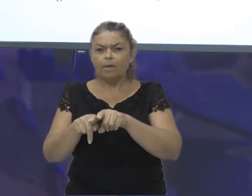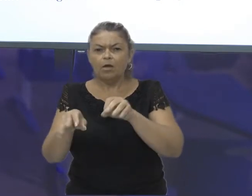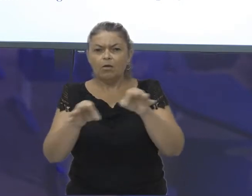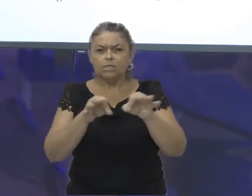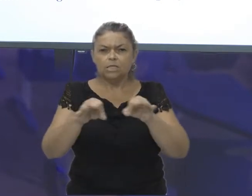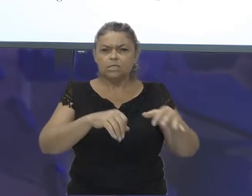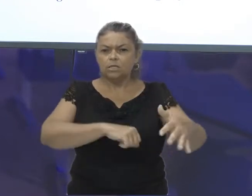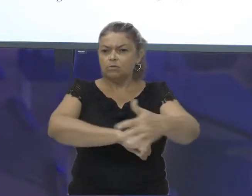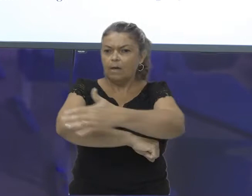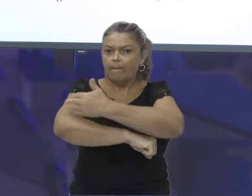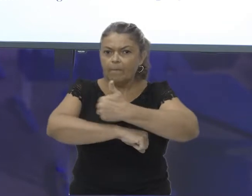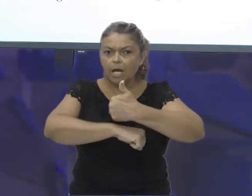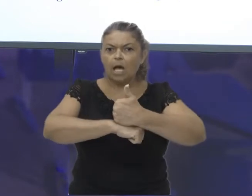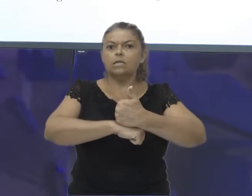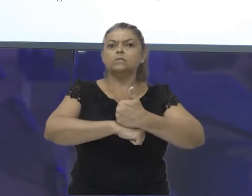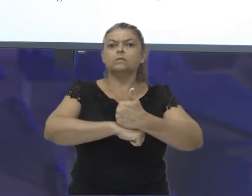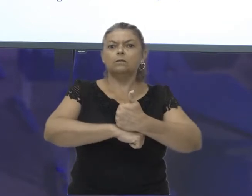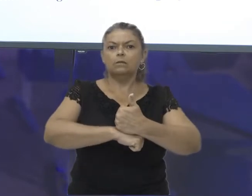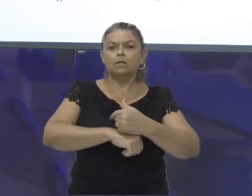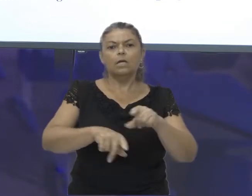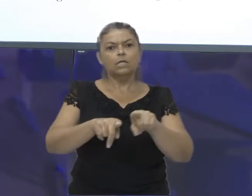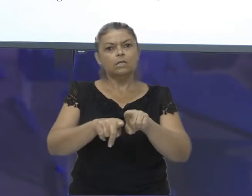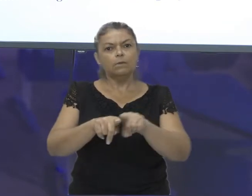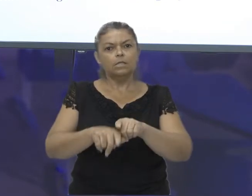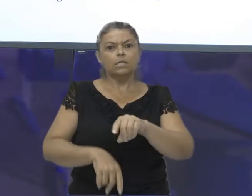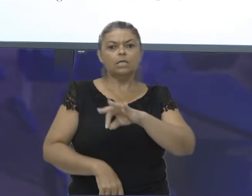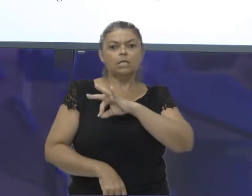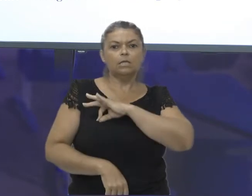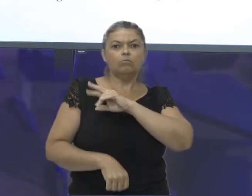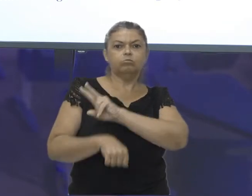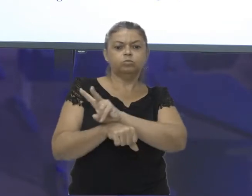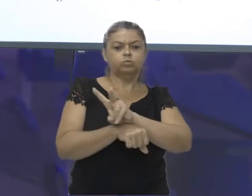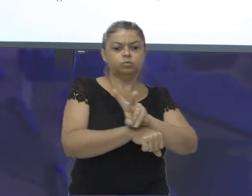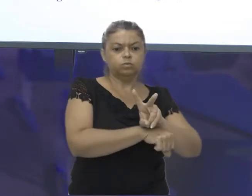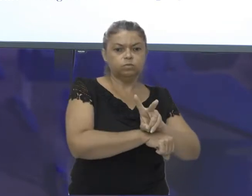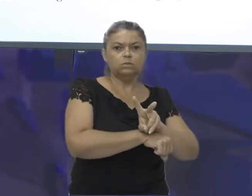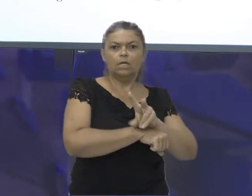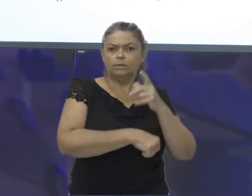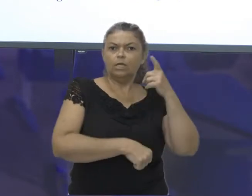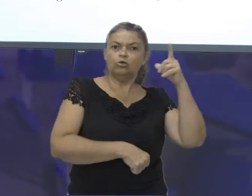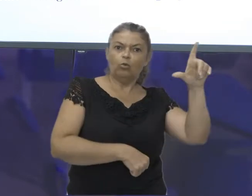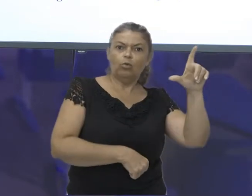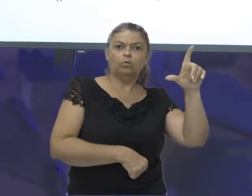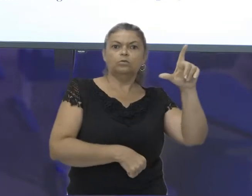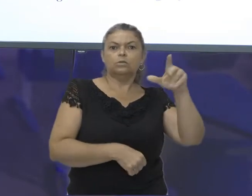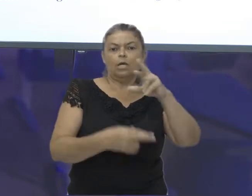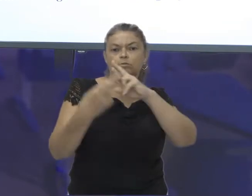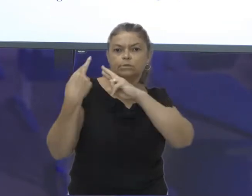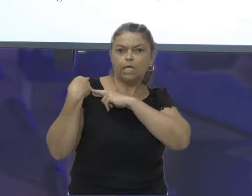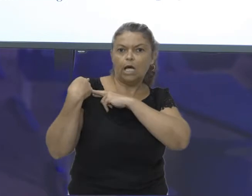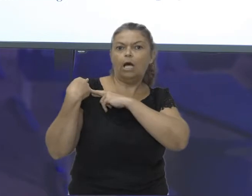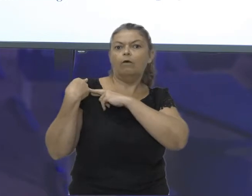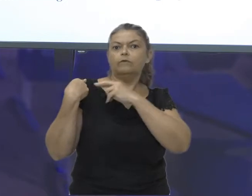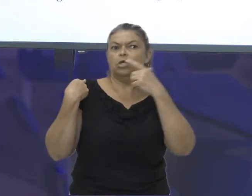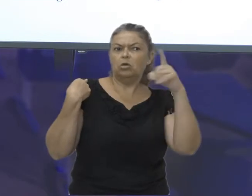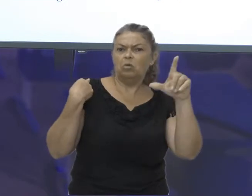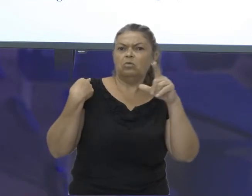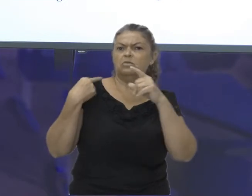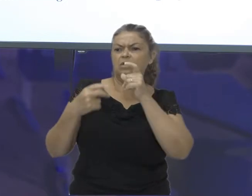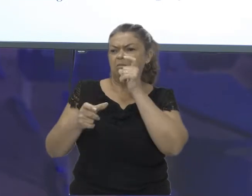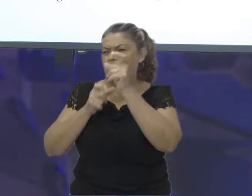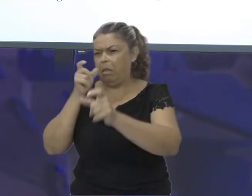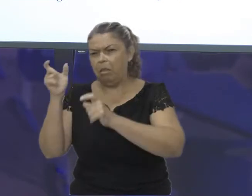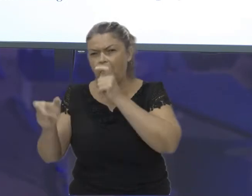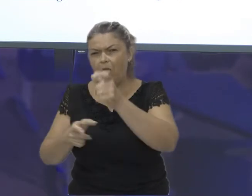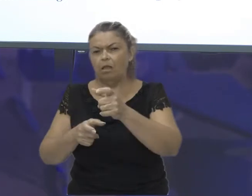por segurança? Tem aqueles que são mais ativos, tem aqueles que reclamam, mas não têm uma ação efetiva.